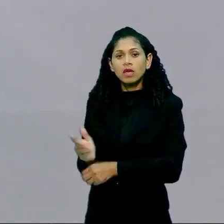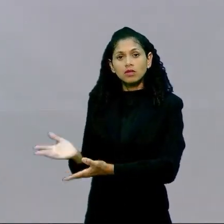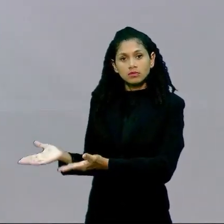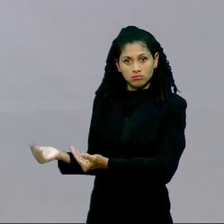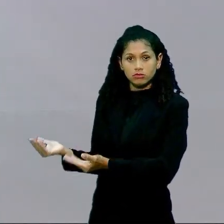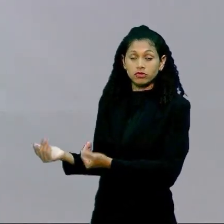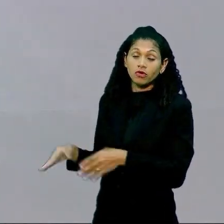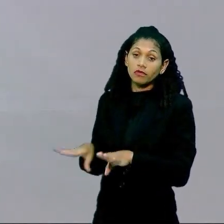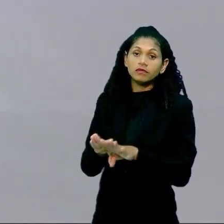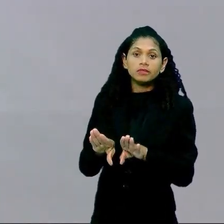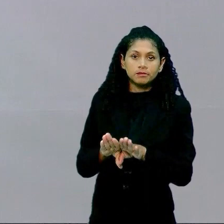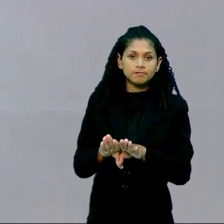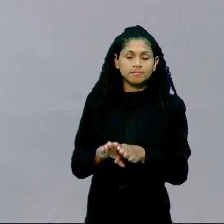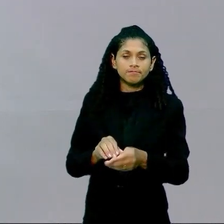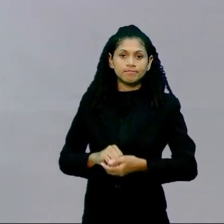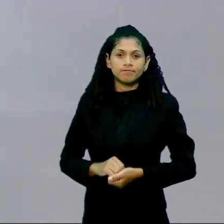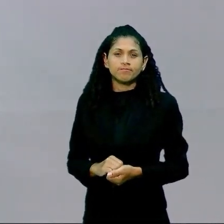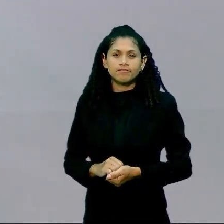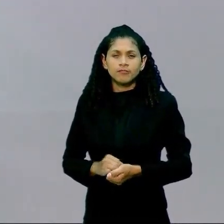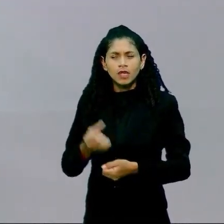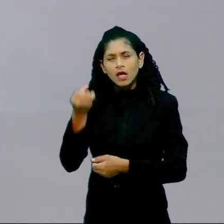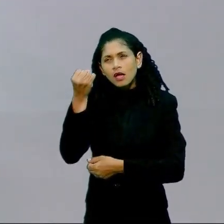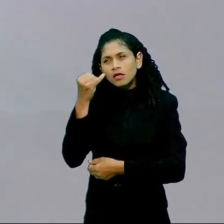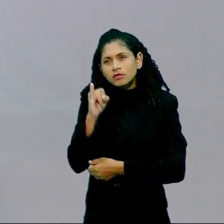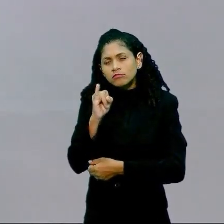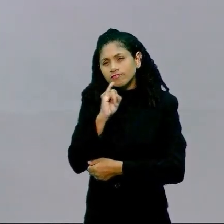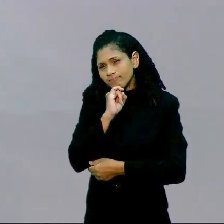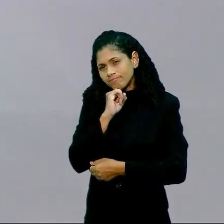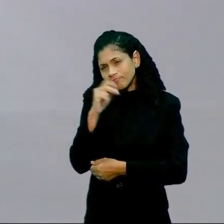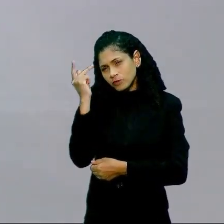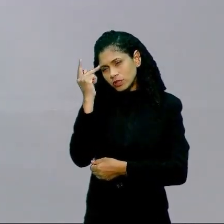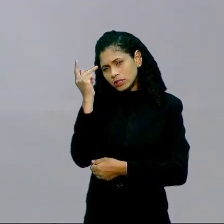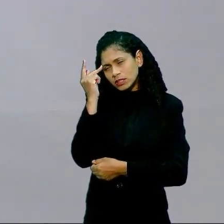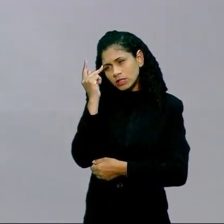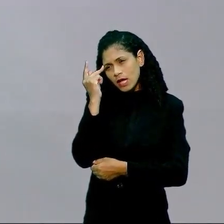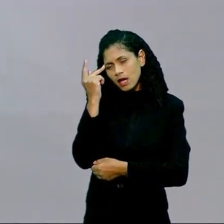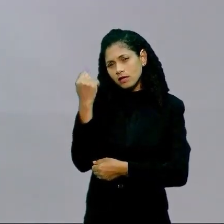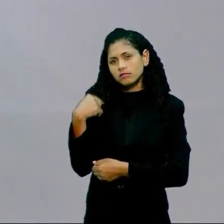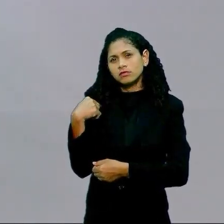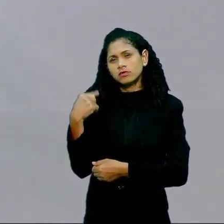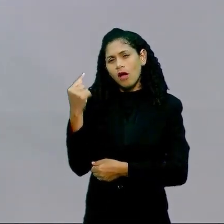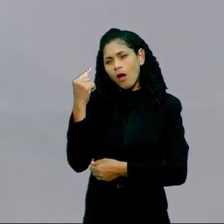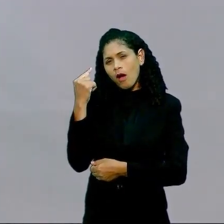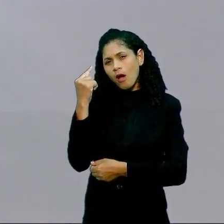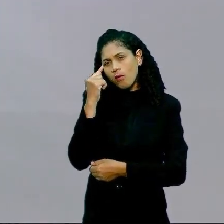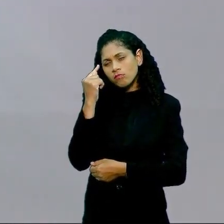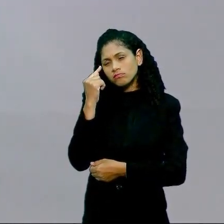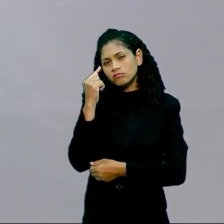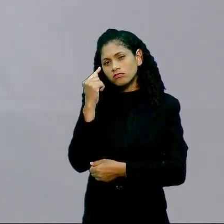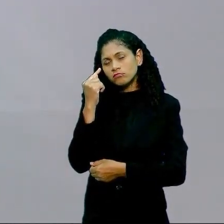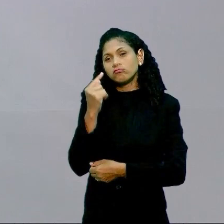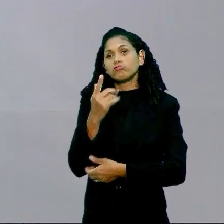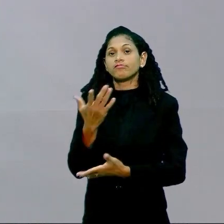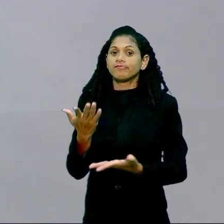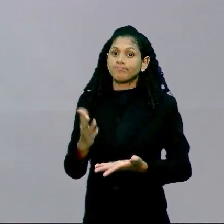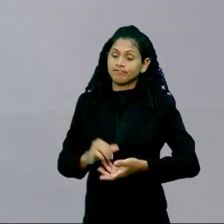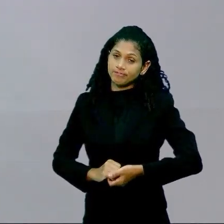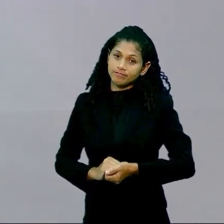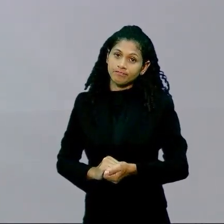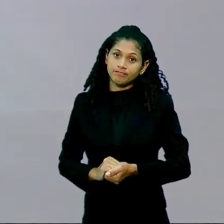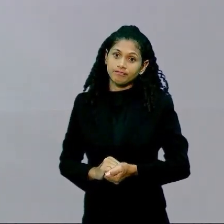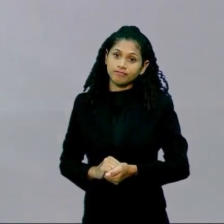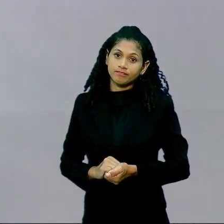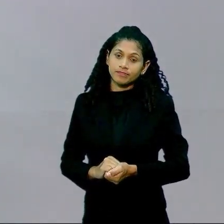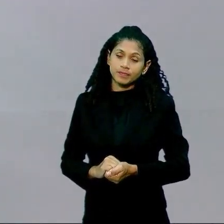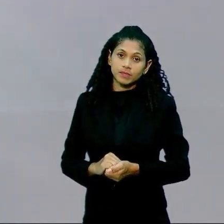afirmar que os jogos tradicionais eles estão sumindo porque as tecnologias estão tomando de conta da população?